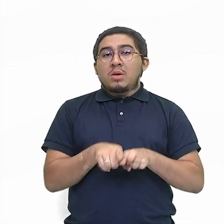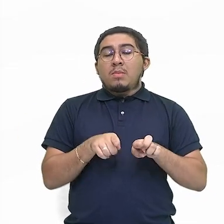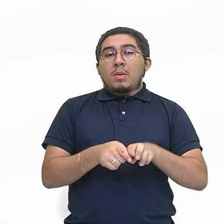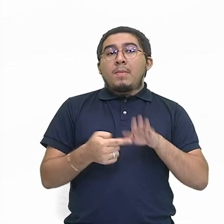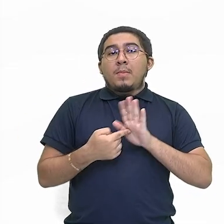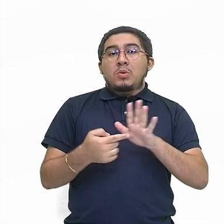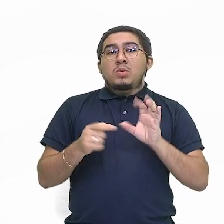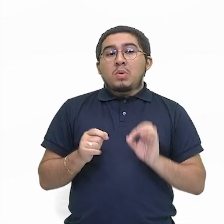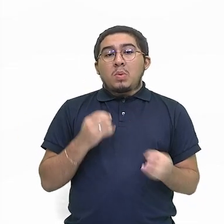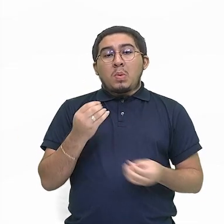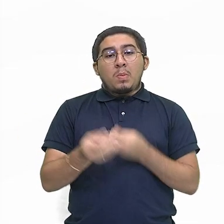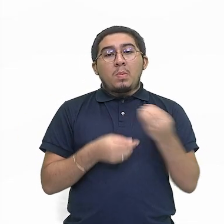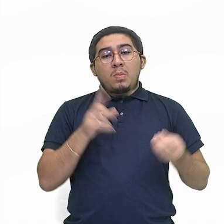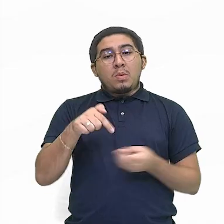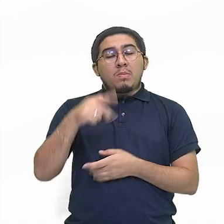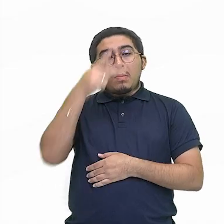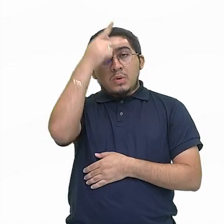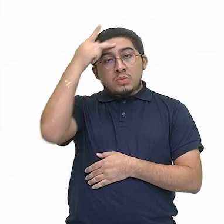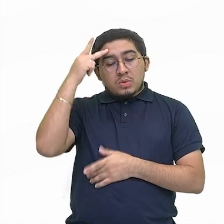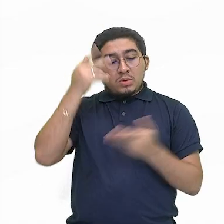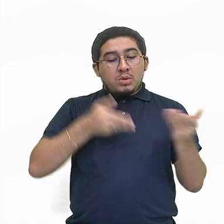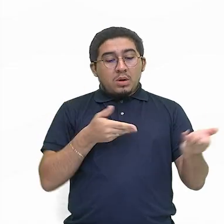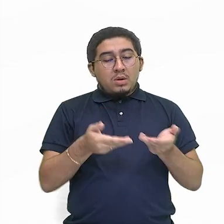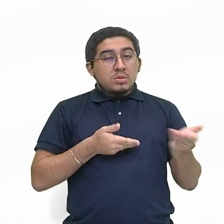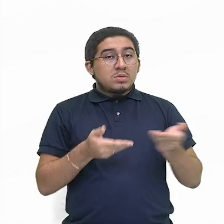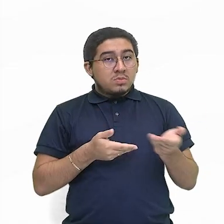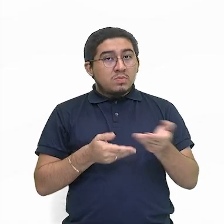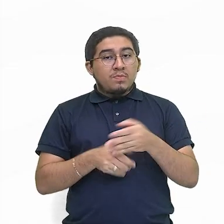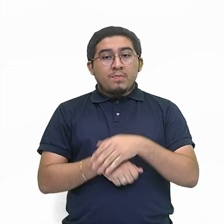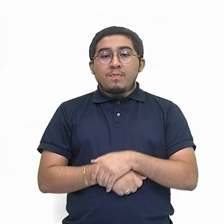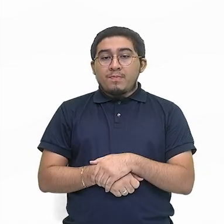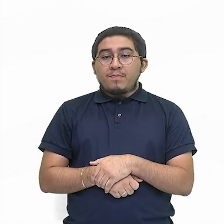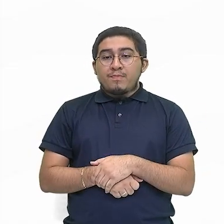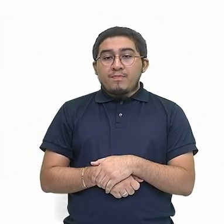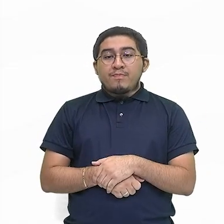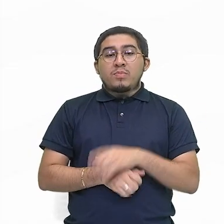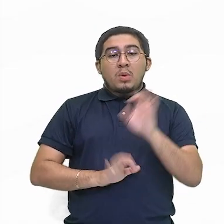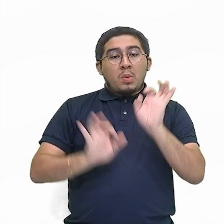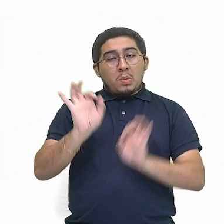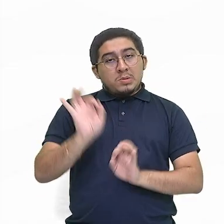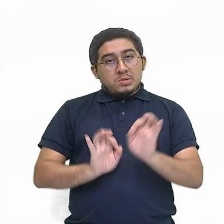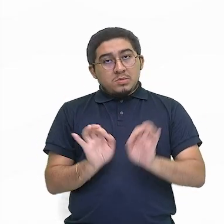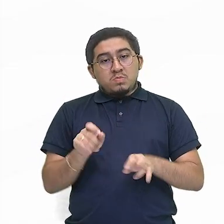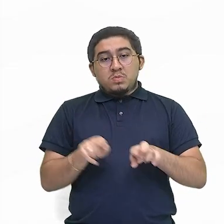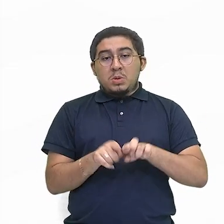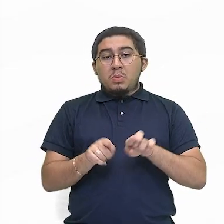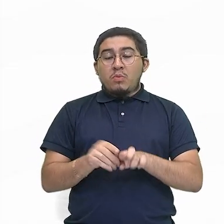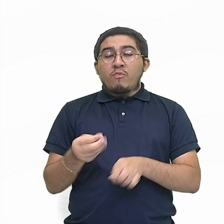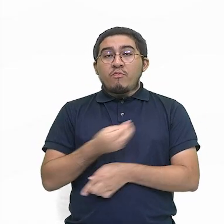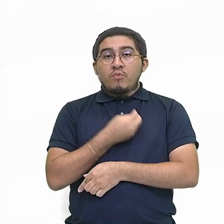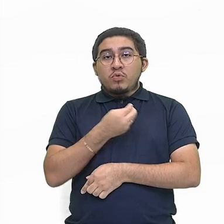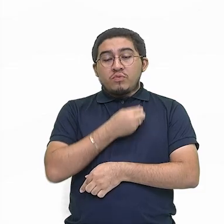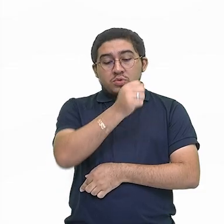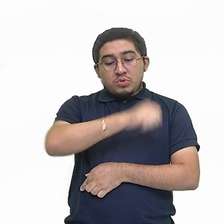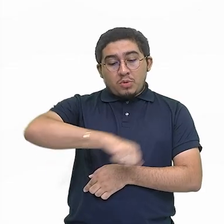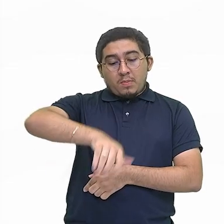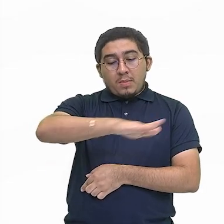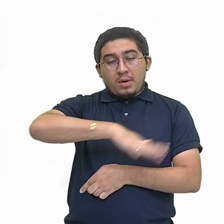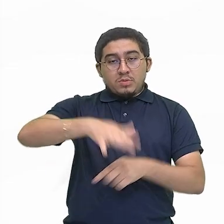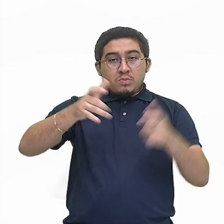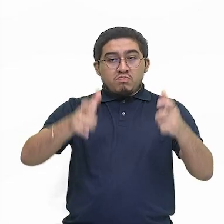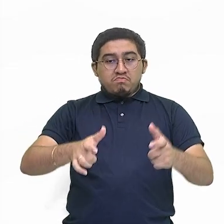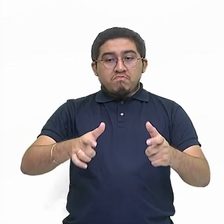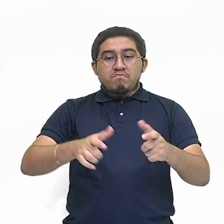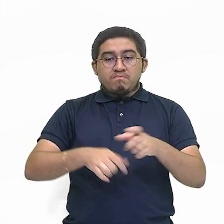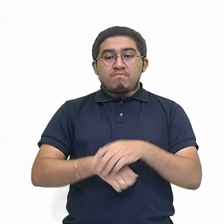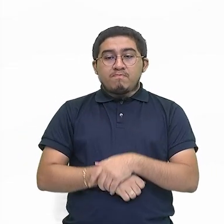a forma como as pessoas interagem, se organizam e vivem em um